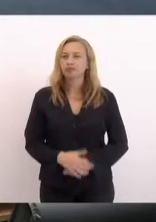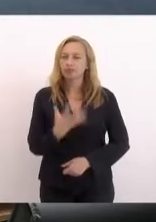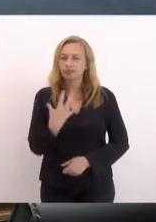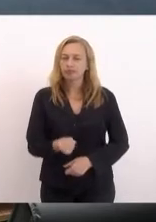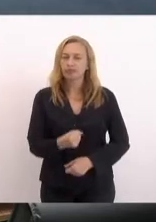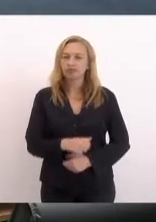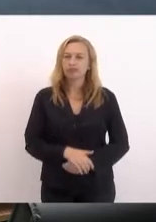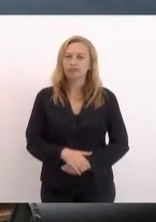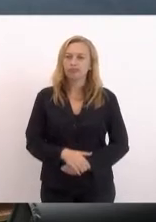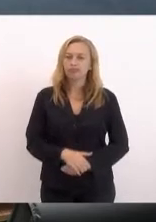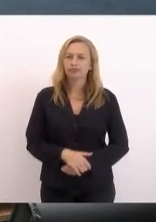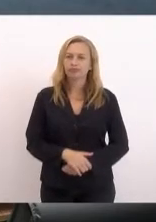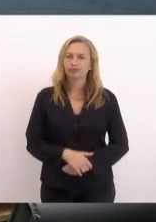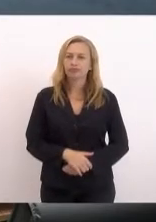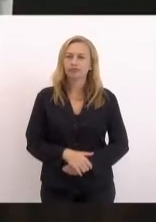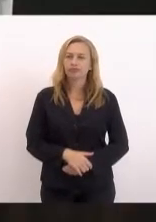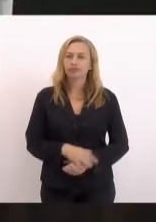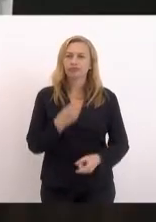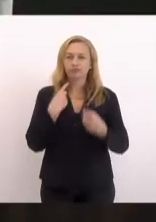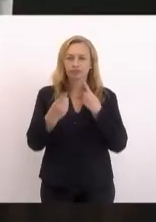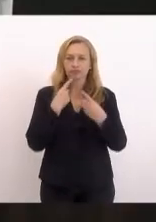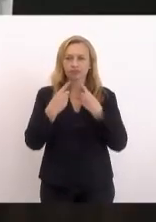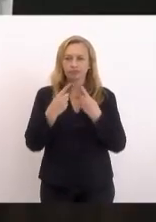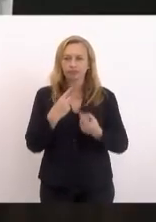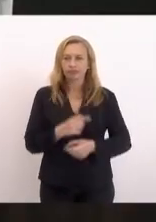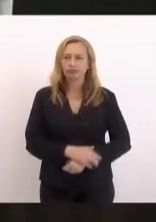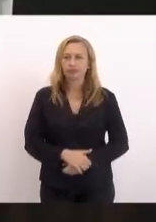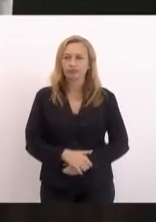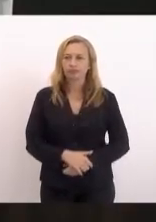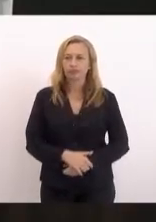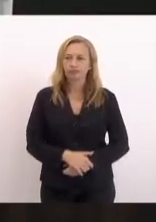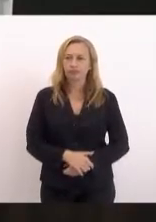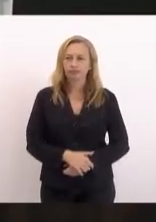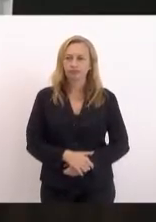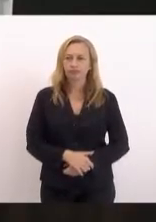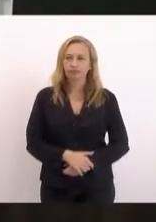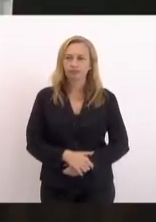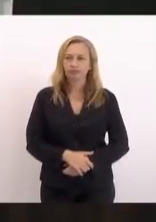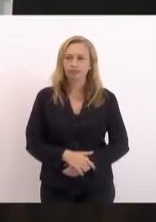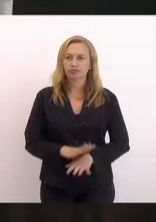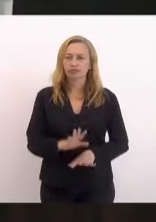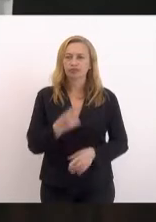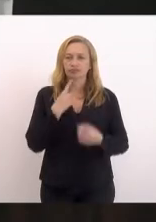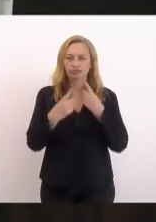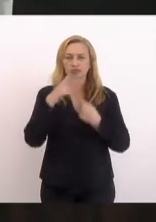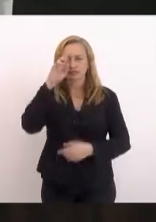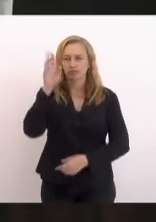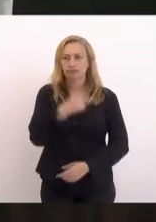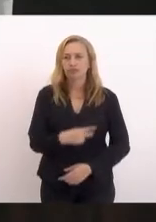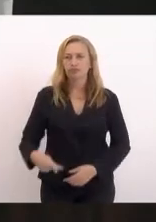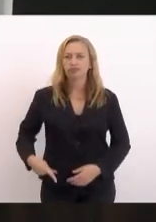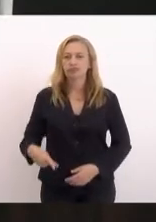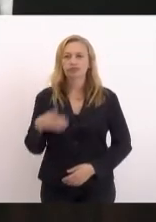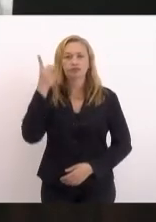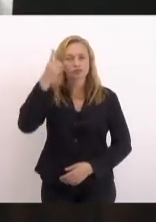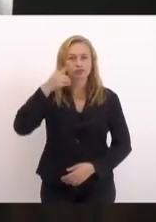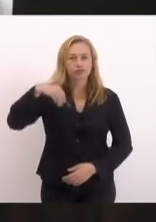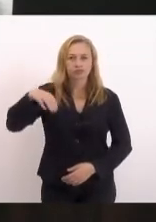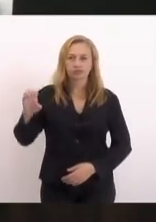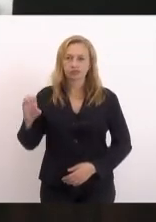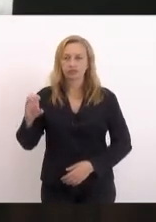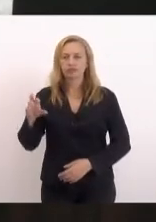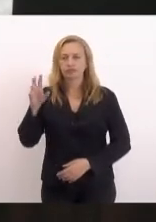Favorável. Os pareceres emitidos em discussão. Para discutir, presidente. Deputado Carlos Mink, para discutir, por